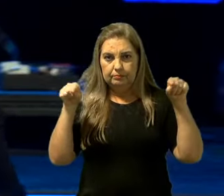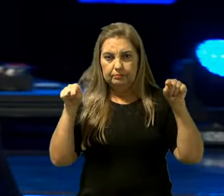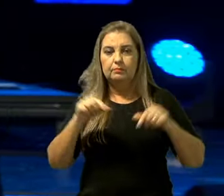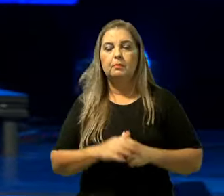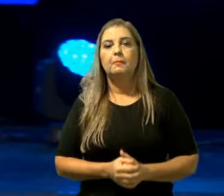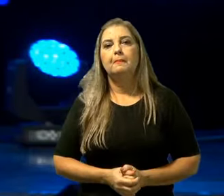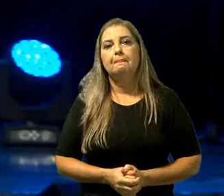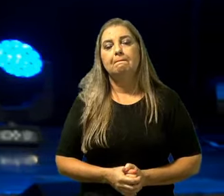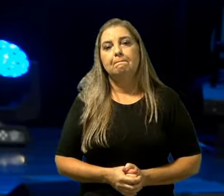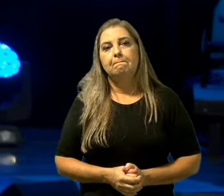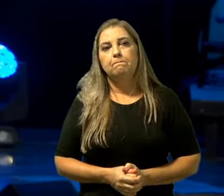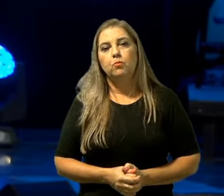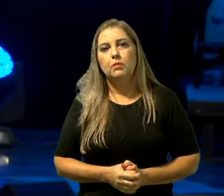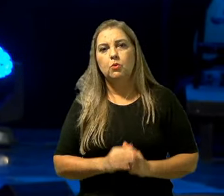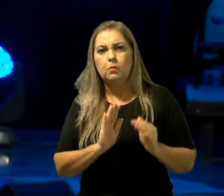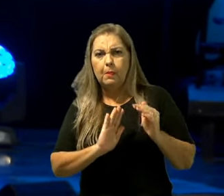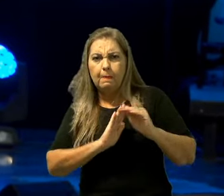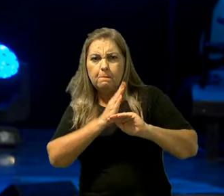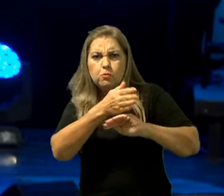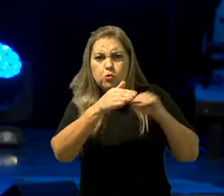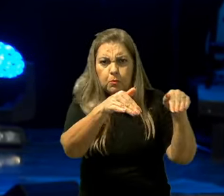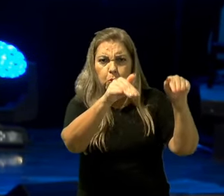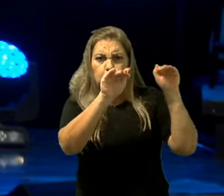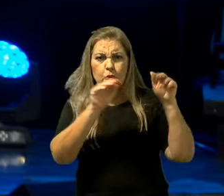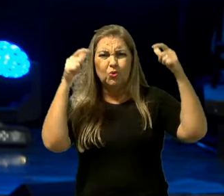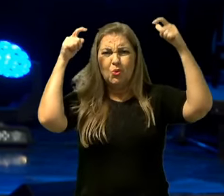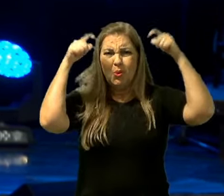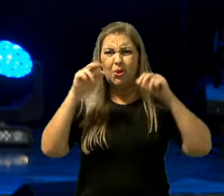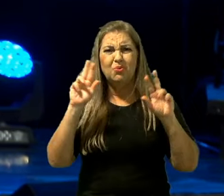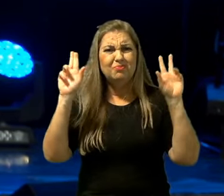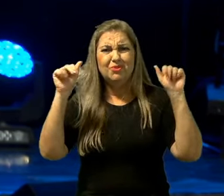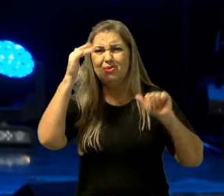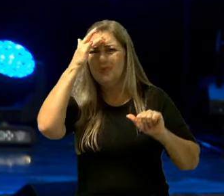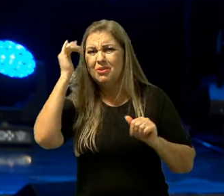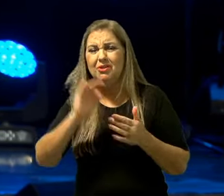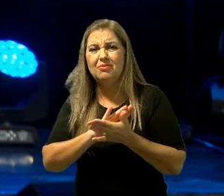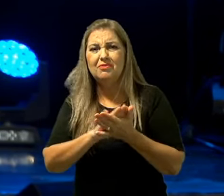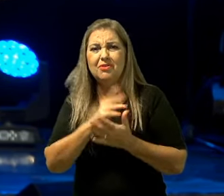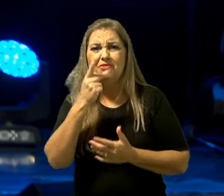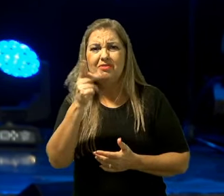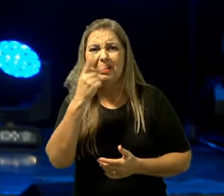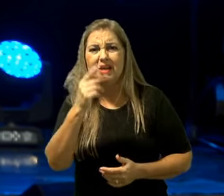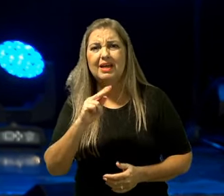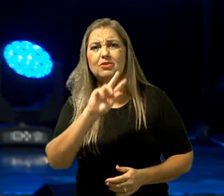Aleluia. Subiu ao trono um rei que nunca ouviu falar sobre José.